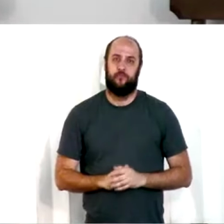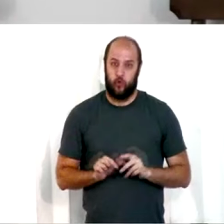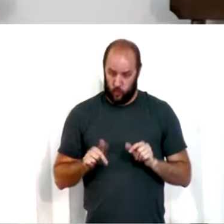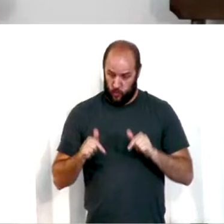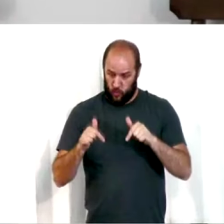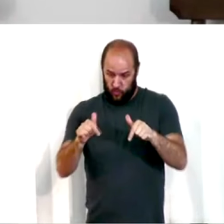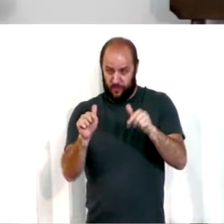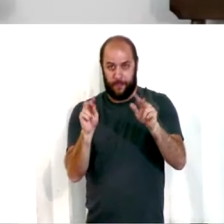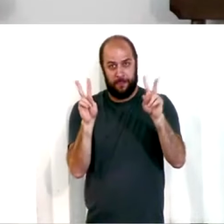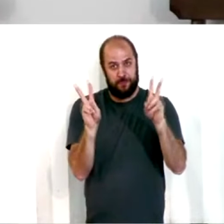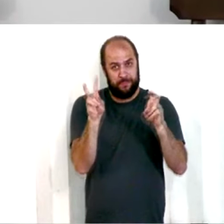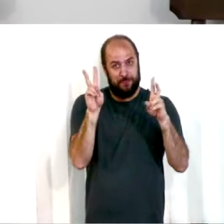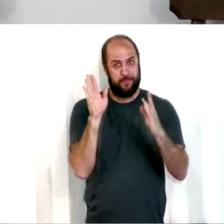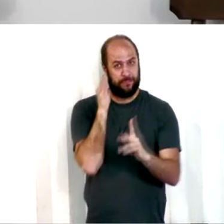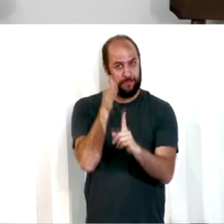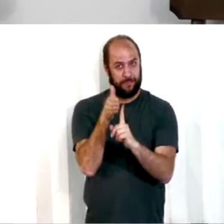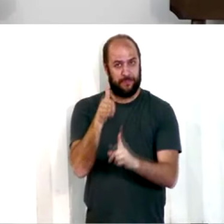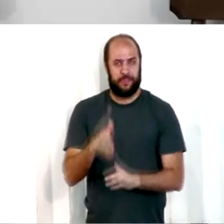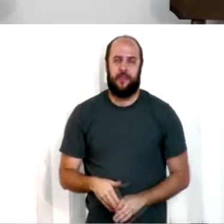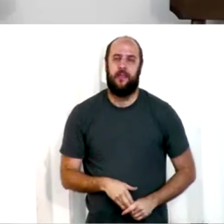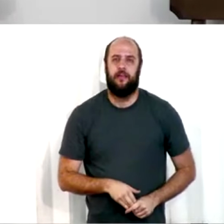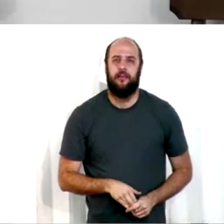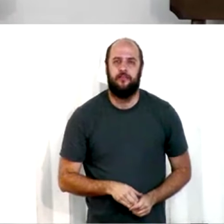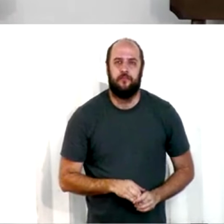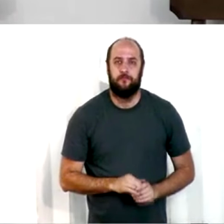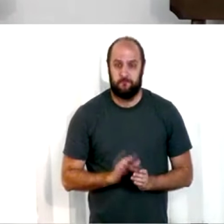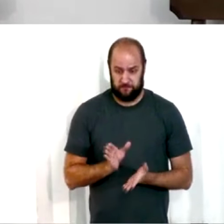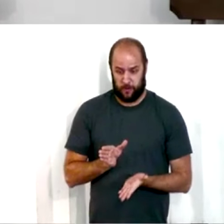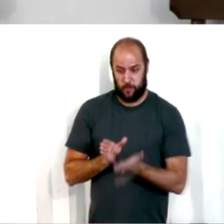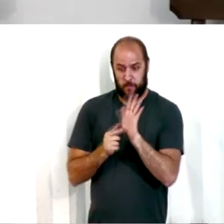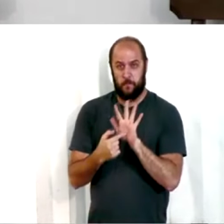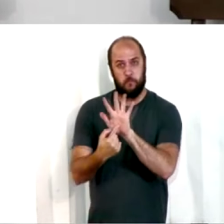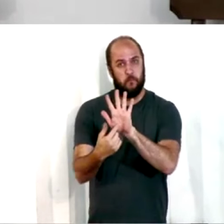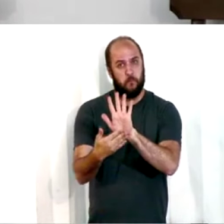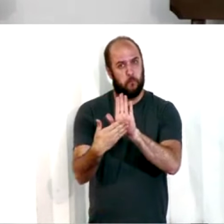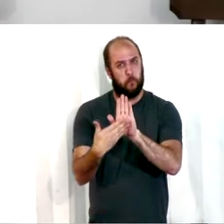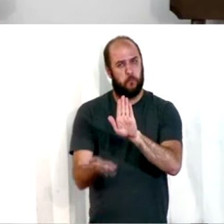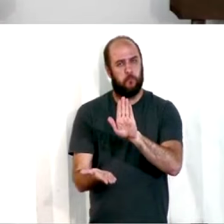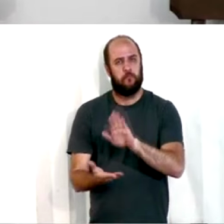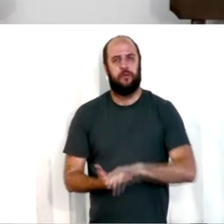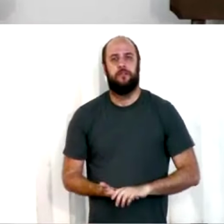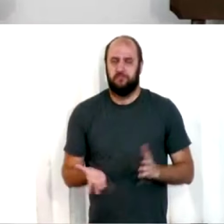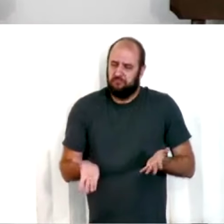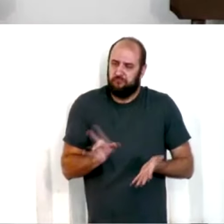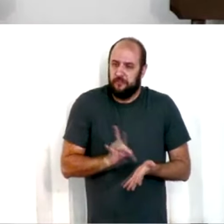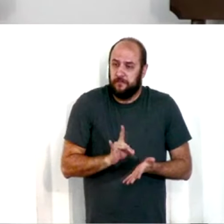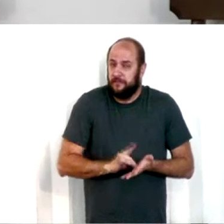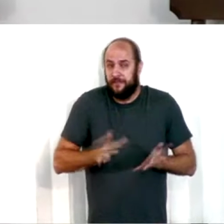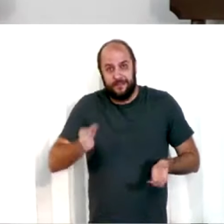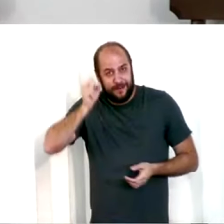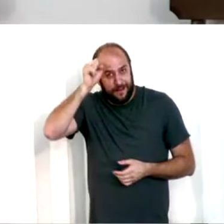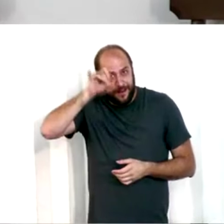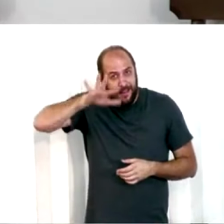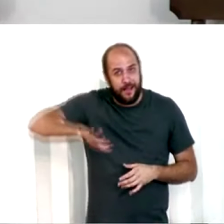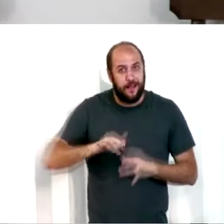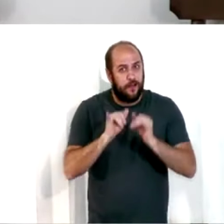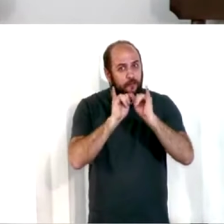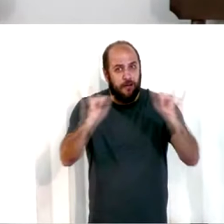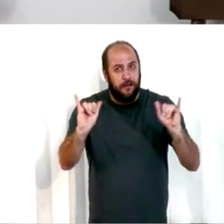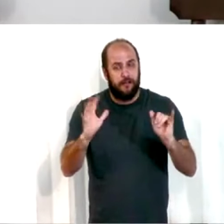tema central deste texto. Ele está enfatizando esse tema para você. E de fato ele deixa isso tão claro que ele